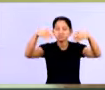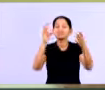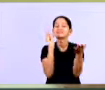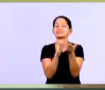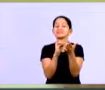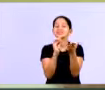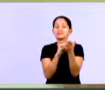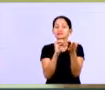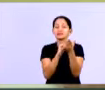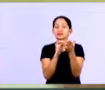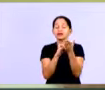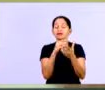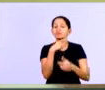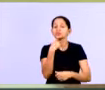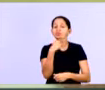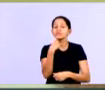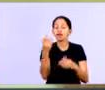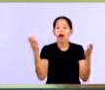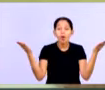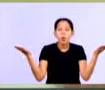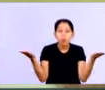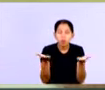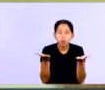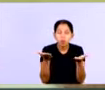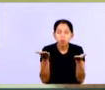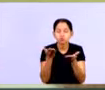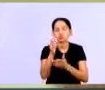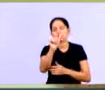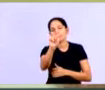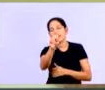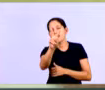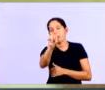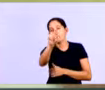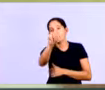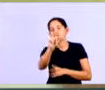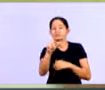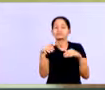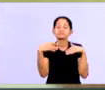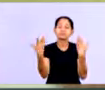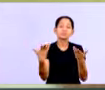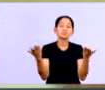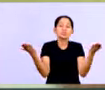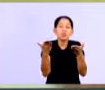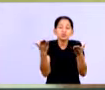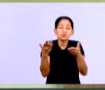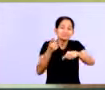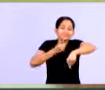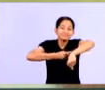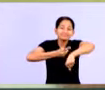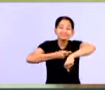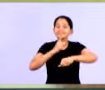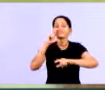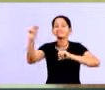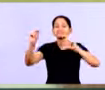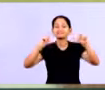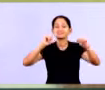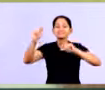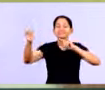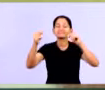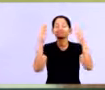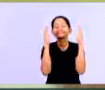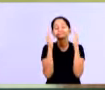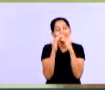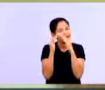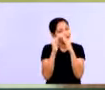não tem como abrir os prazos hoje, porque algumas pessoas que são responsáveis pela essa abertura não estão ali agora, já foram para casa, né, cumprindo o horário de